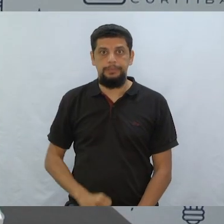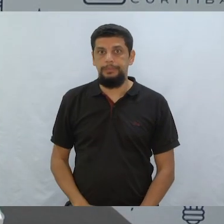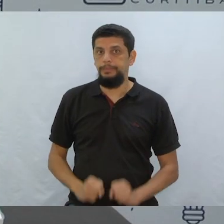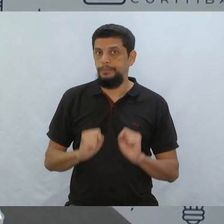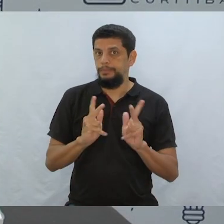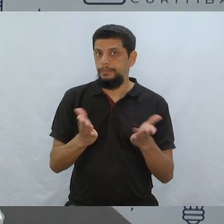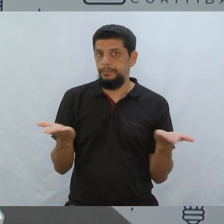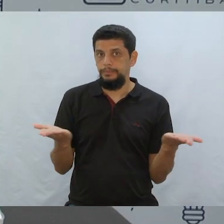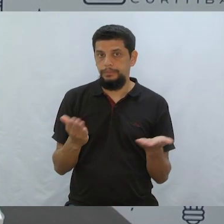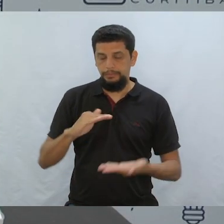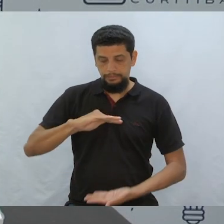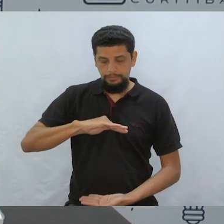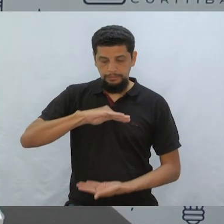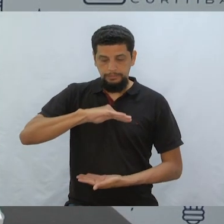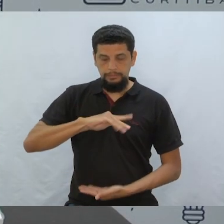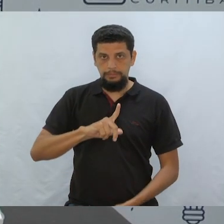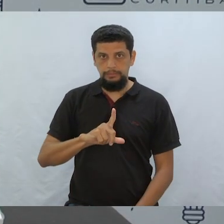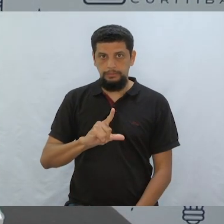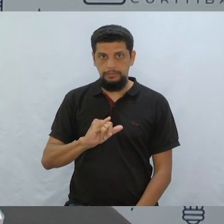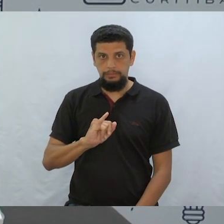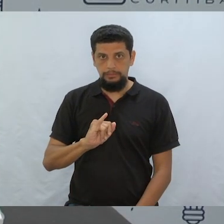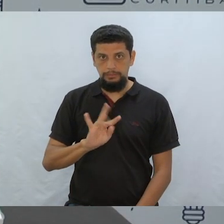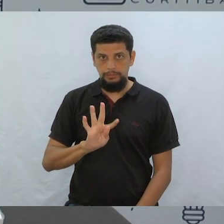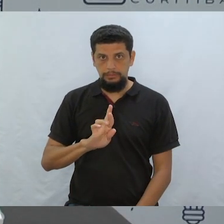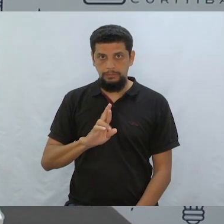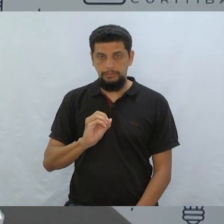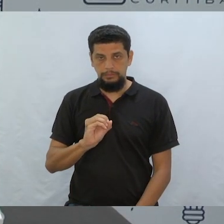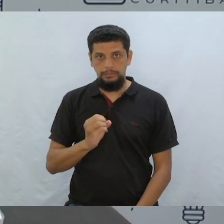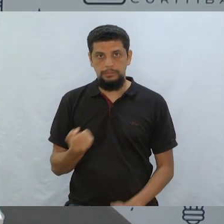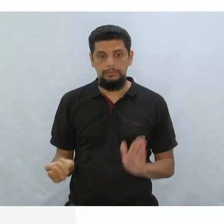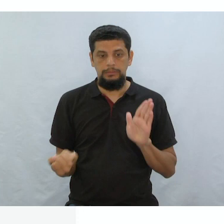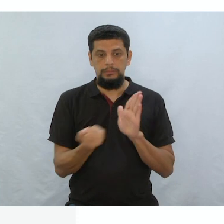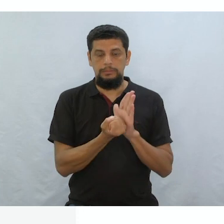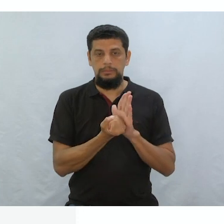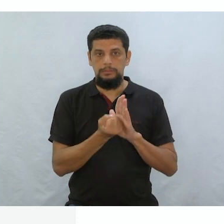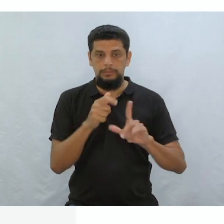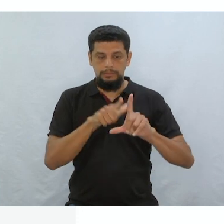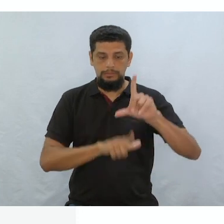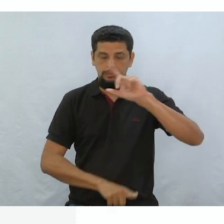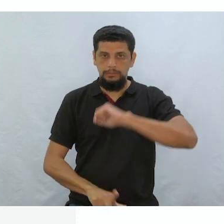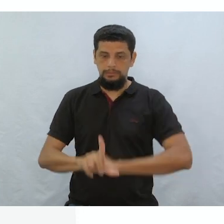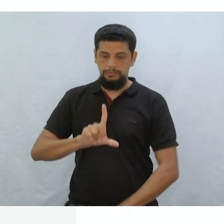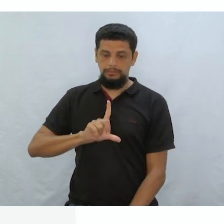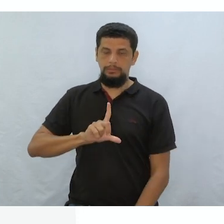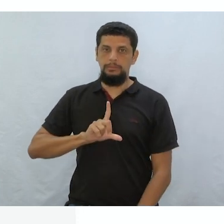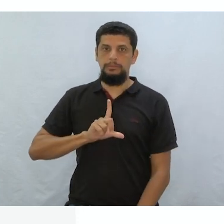dentro. E o litro é representado pela letra L,